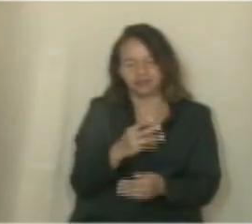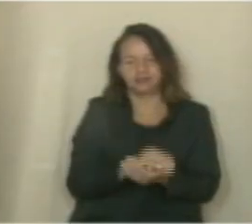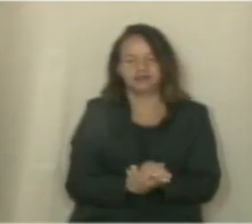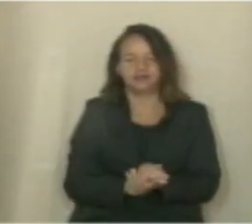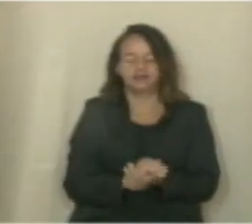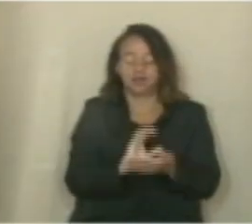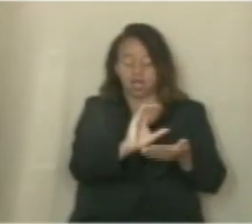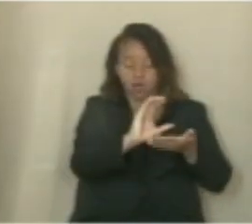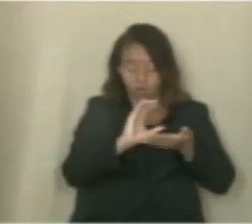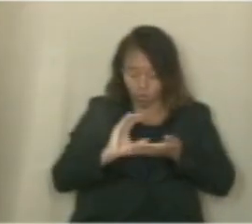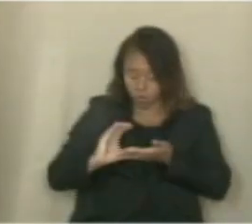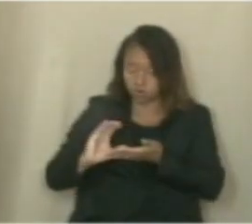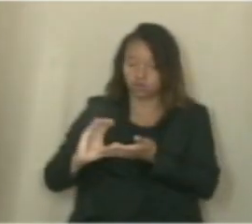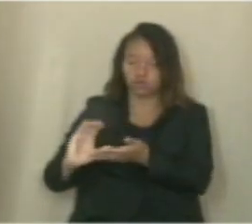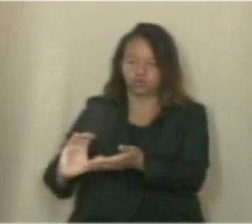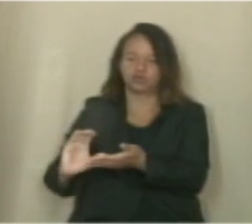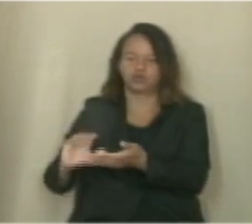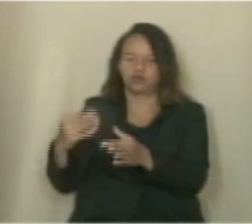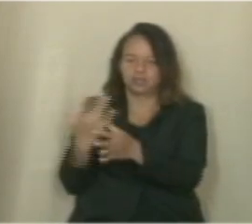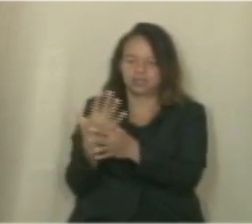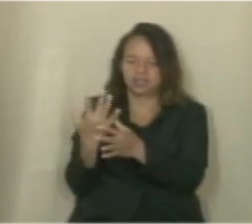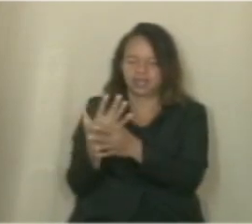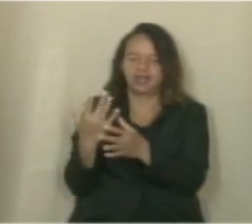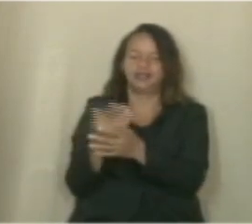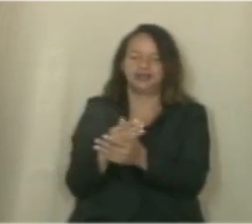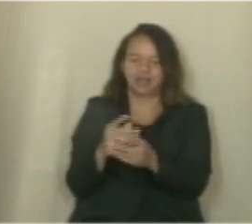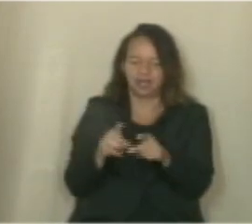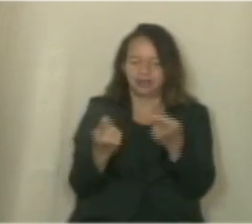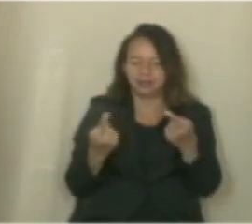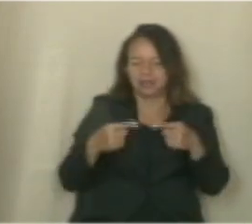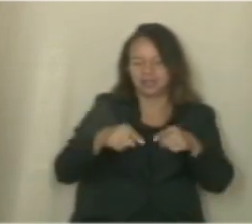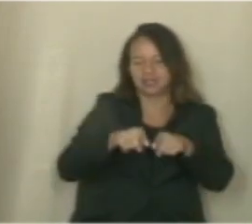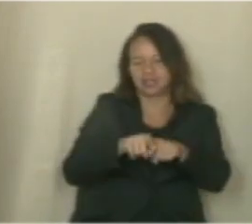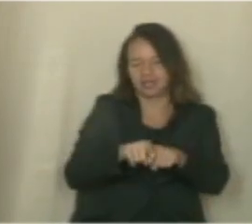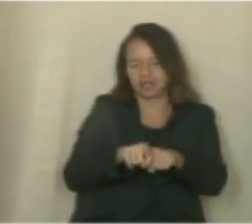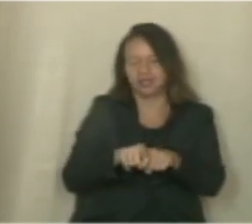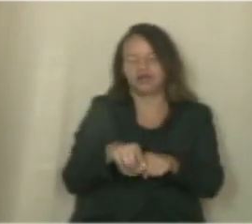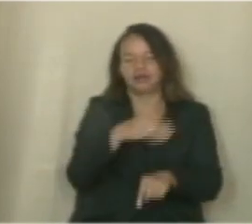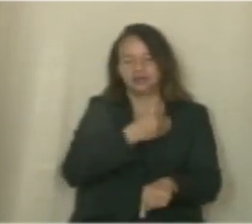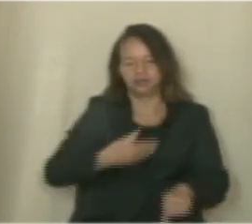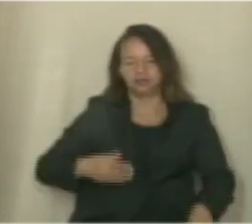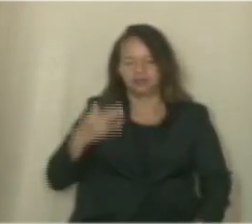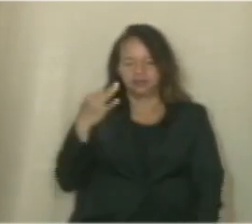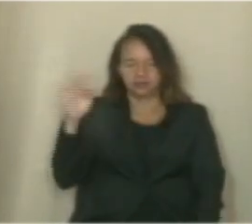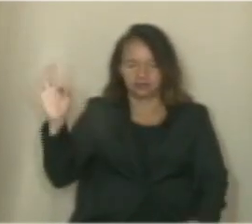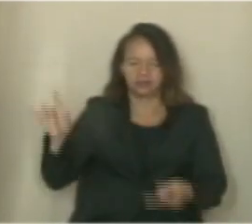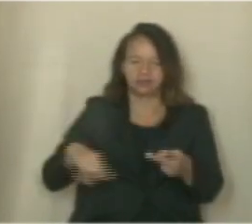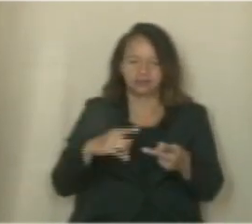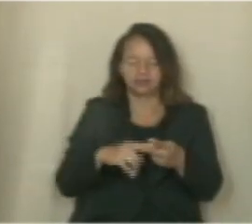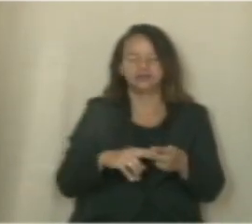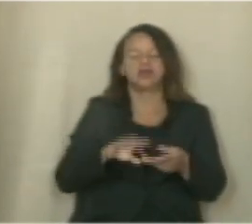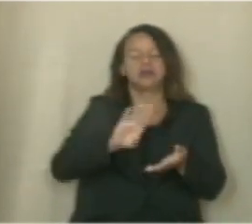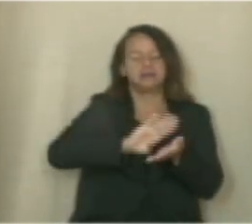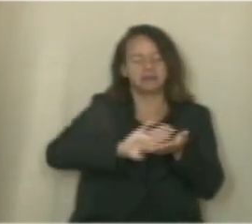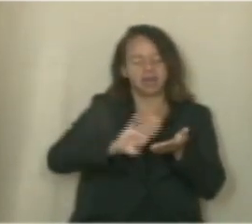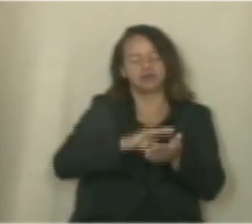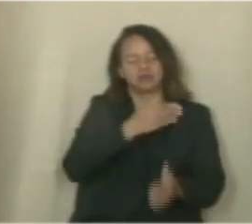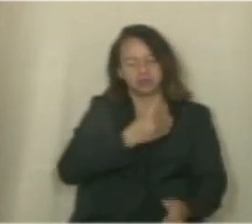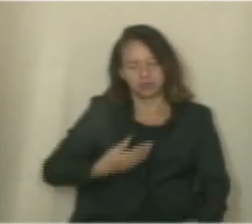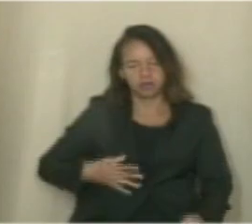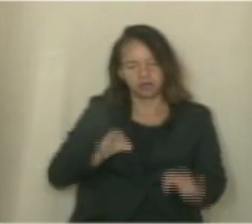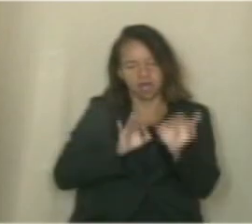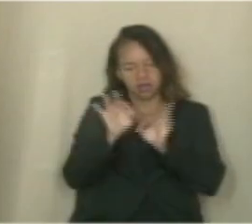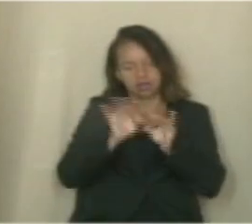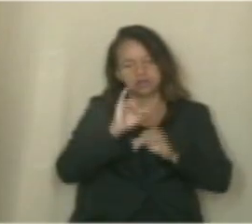são recursos que chegam à nossa cidade por meio de parcerias com o governo federal, bancos públicos e